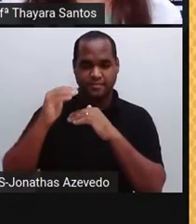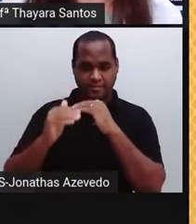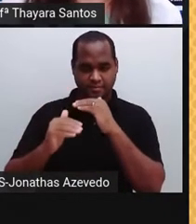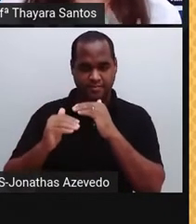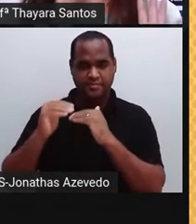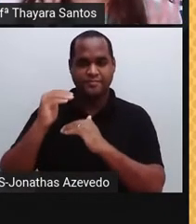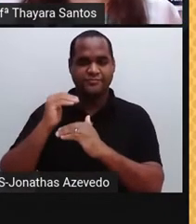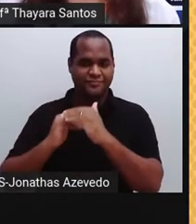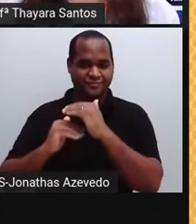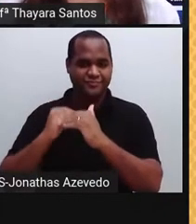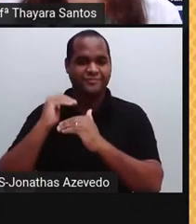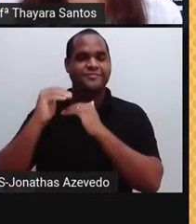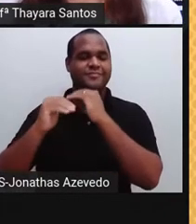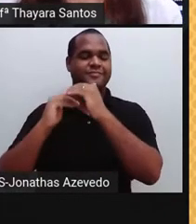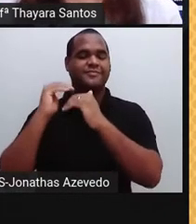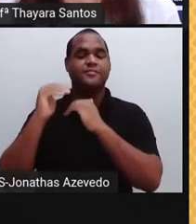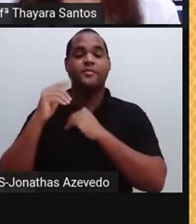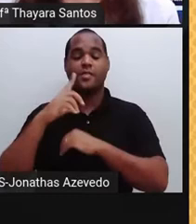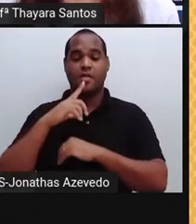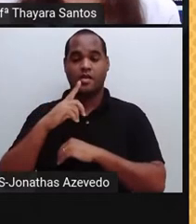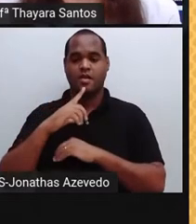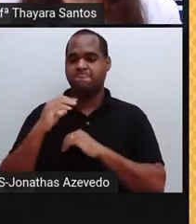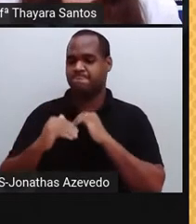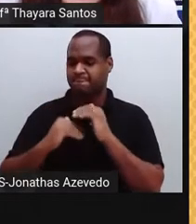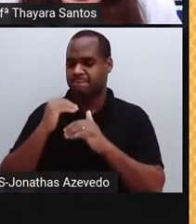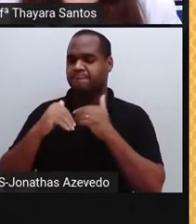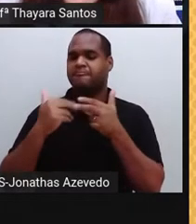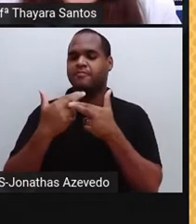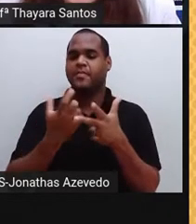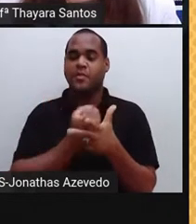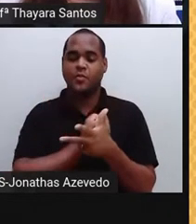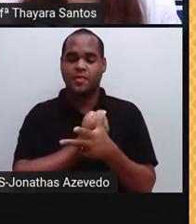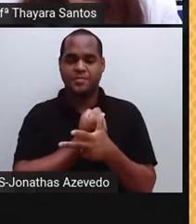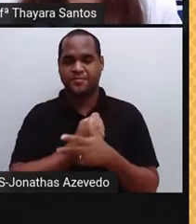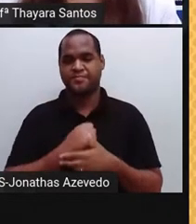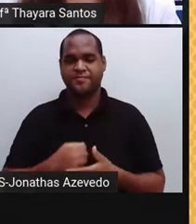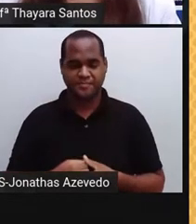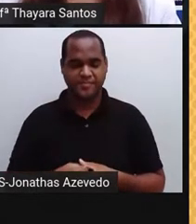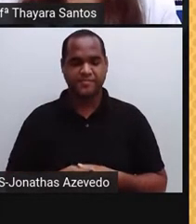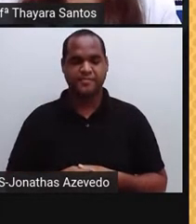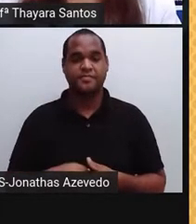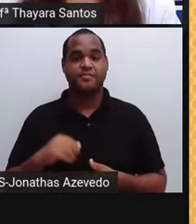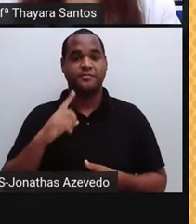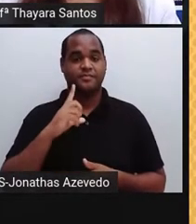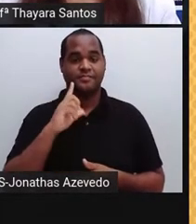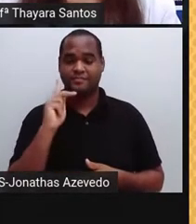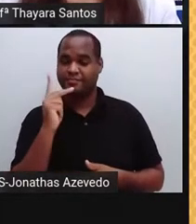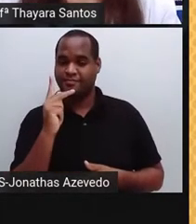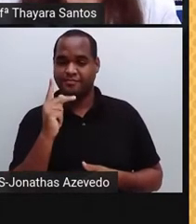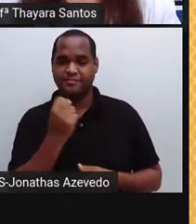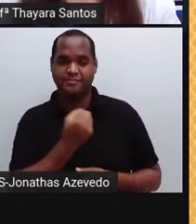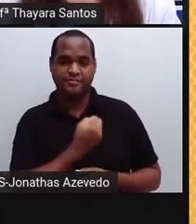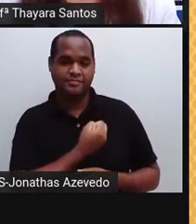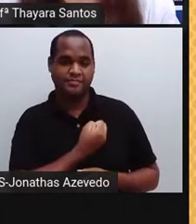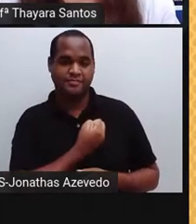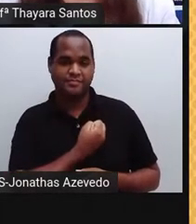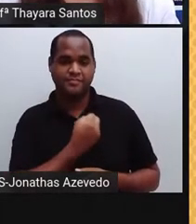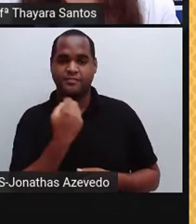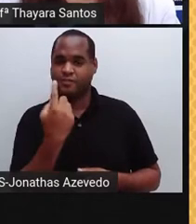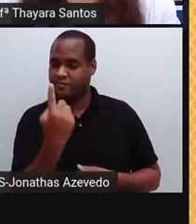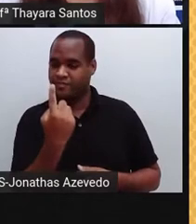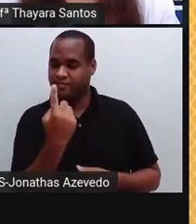número atômico. Ou seja, aqueles que estão aqui, ó, o hidrogênio, por exemplo, o número atômico dele é